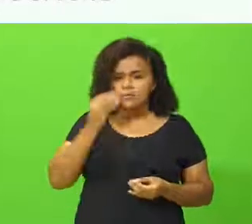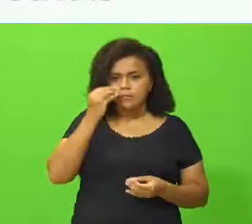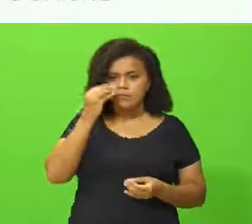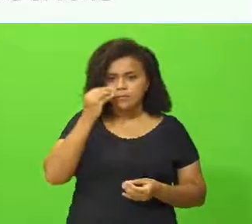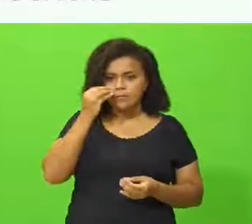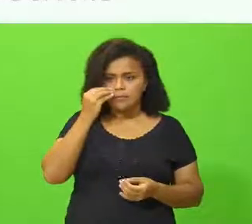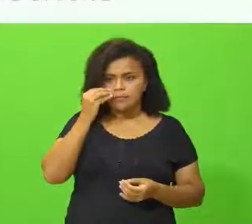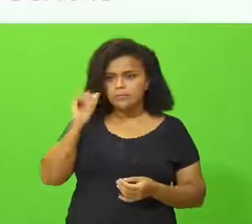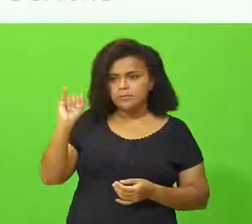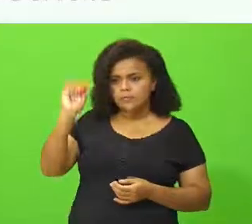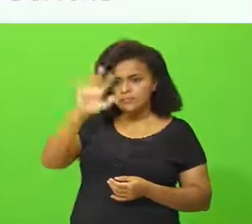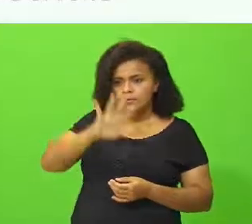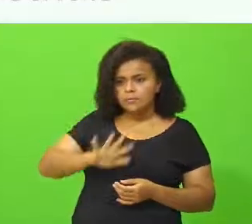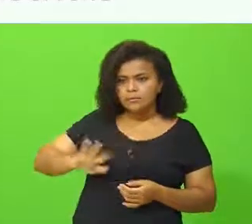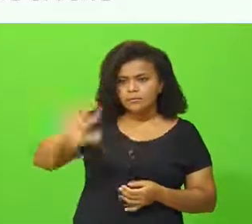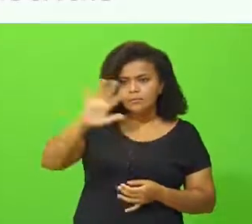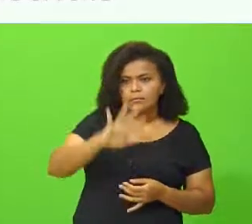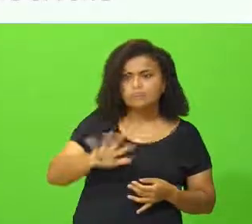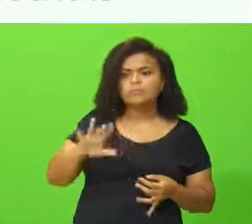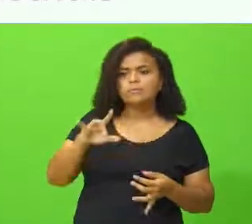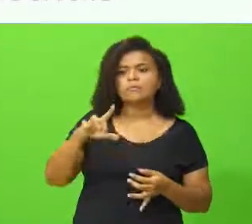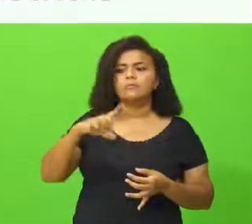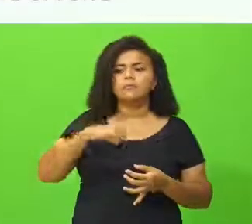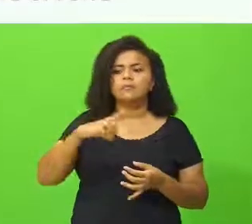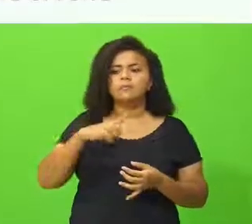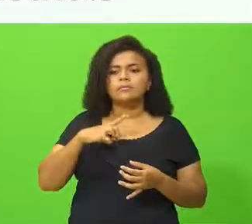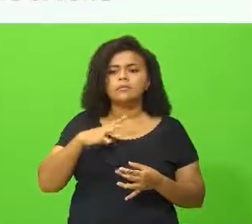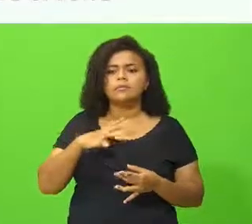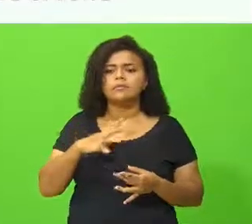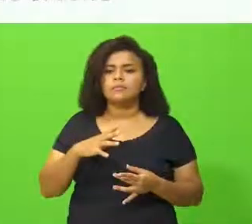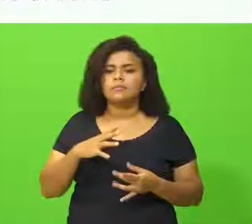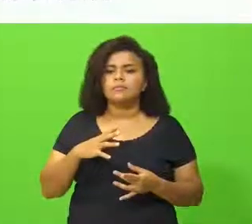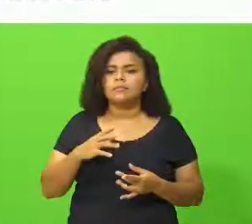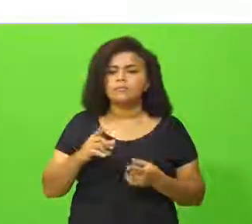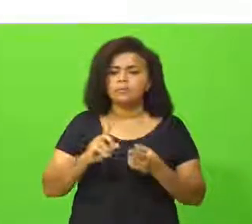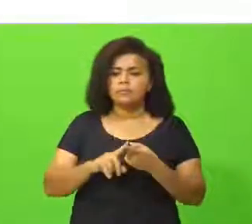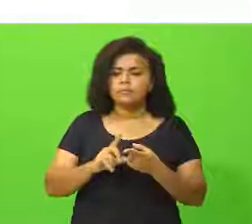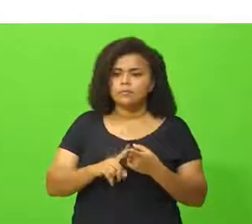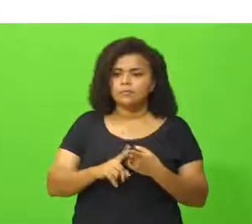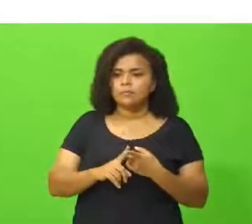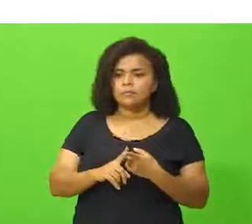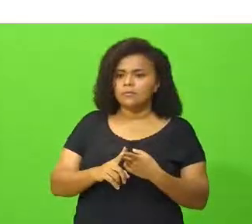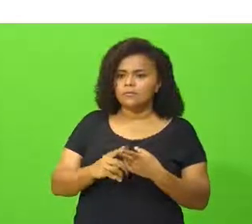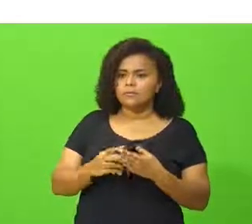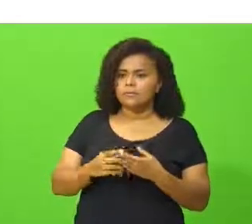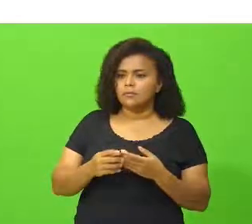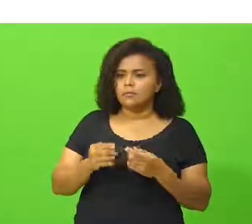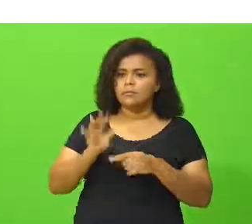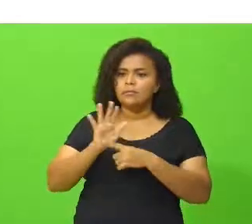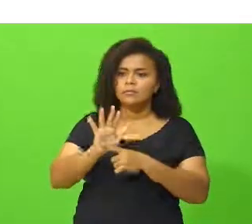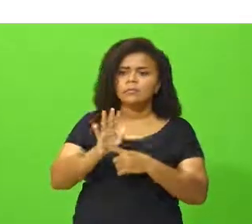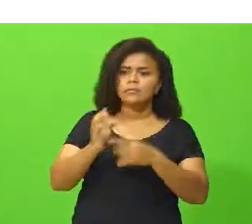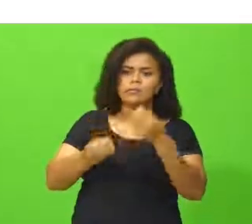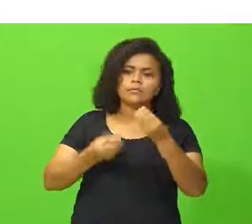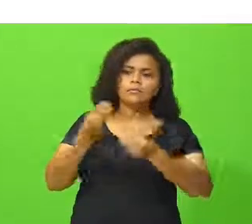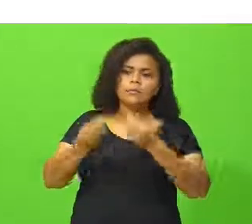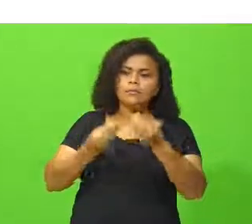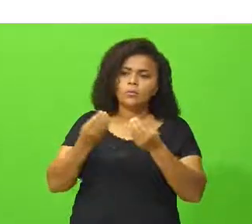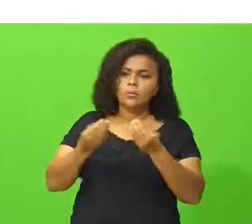esquema que mostra, principalmente elaborado nas grandes cidades, a emissão desses